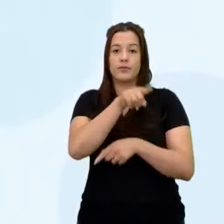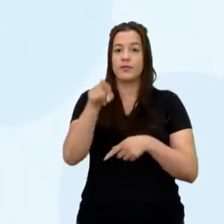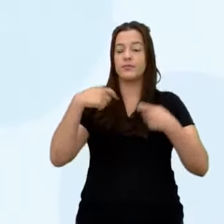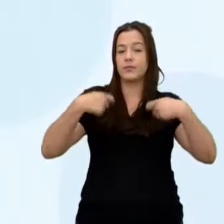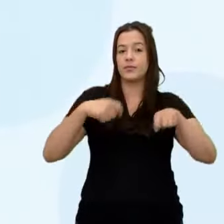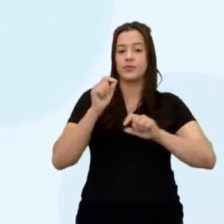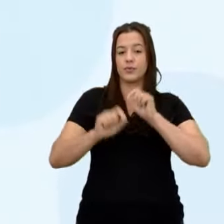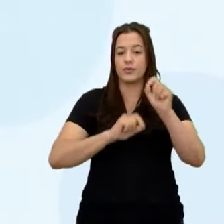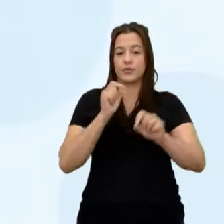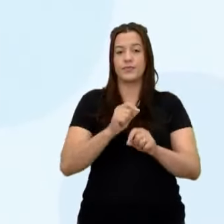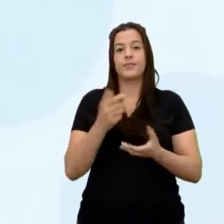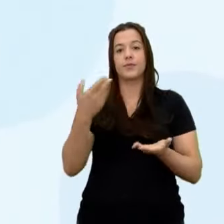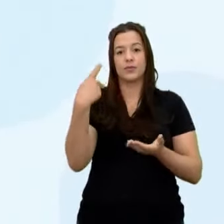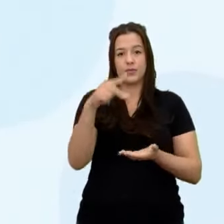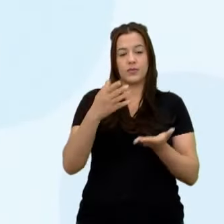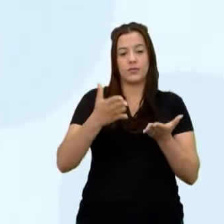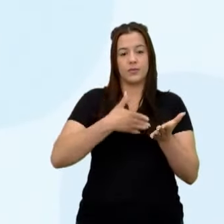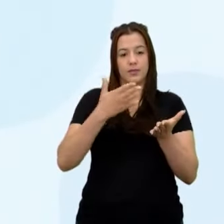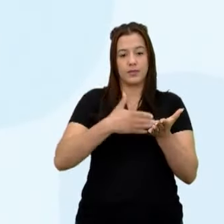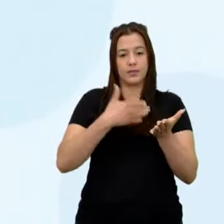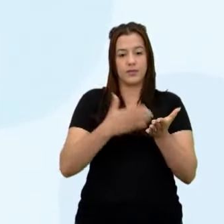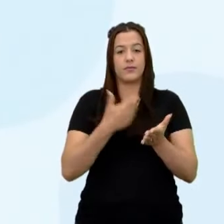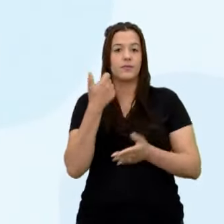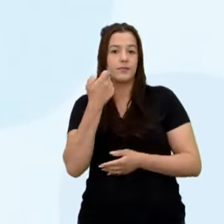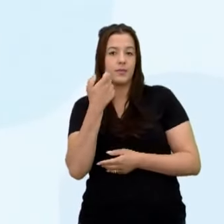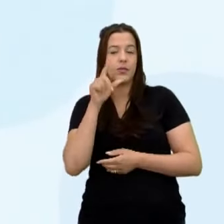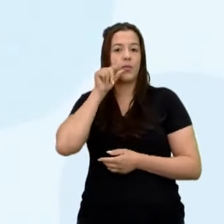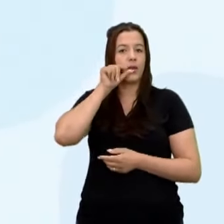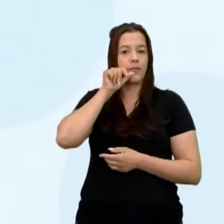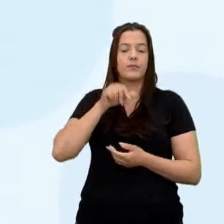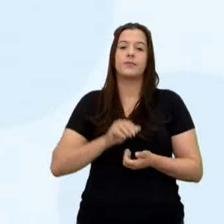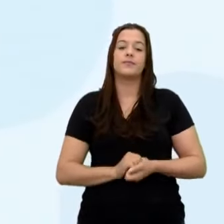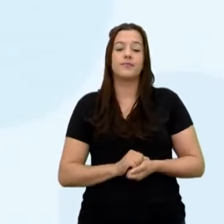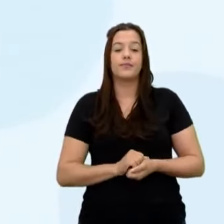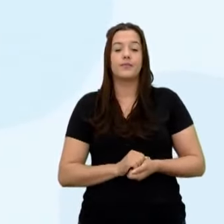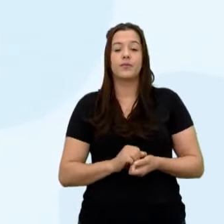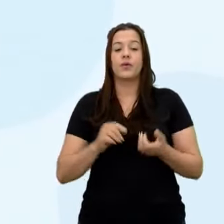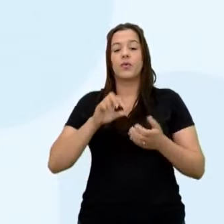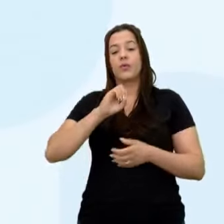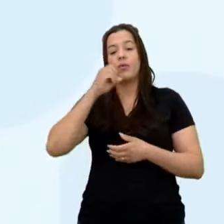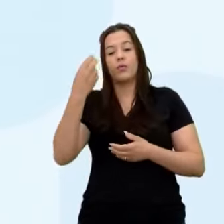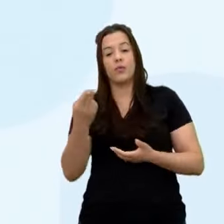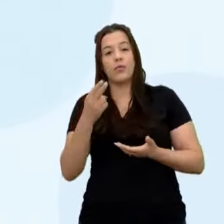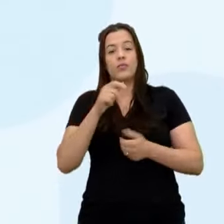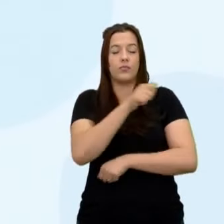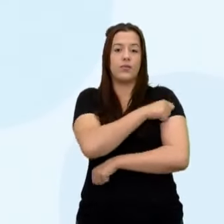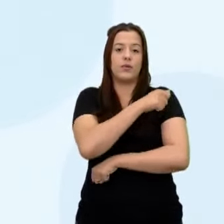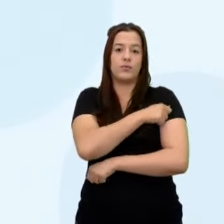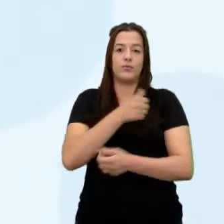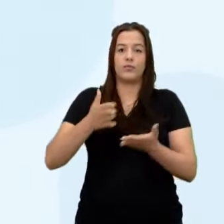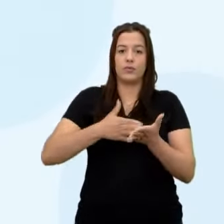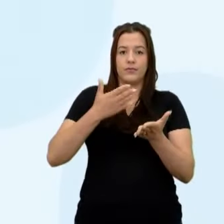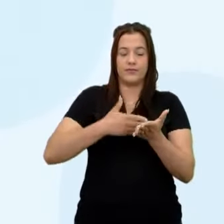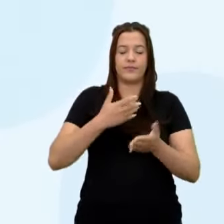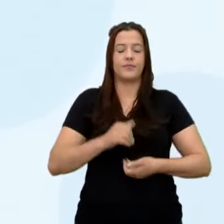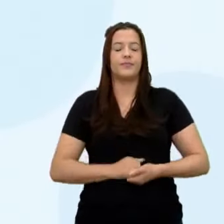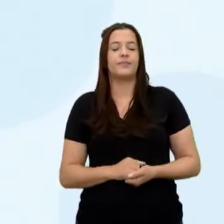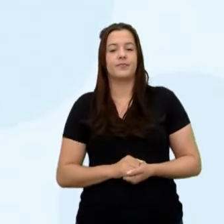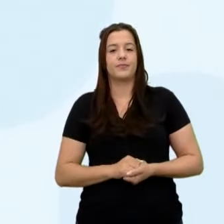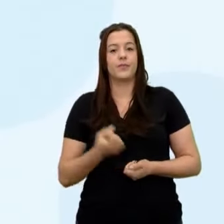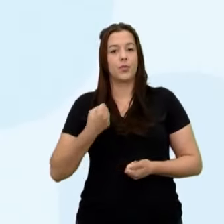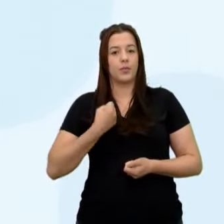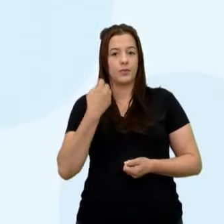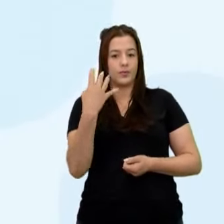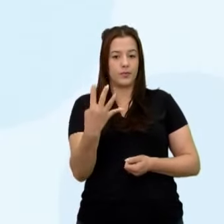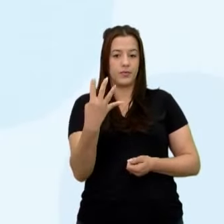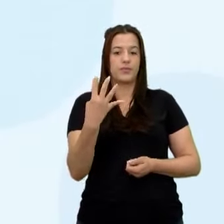Your notebook, do seu caderno, a pen or a pencil, uma caneta ou um lápis, and your booklet. O seu caderno do aluno, volume 4. Yes, the QR